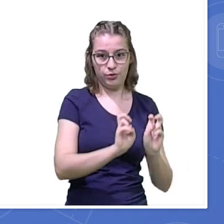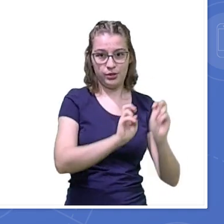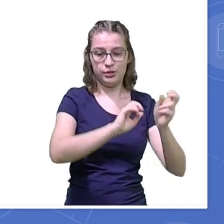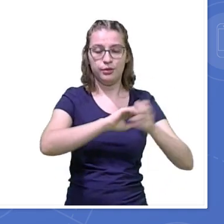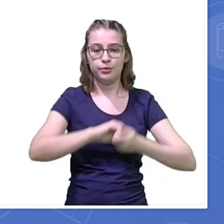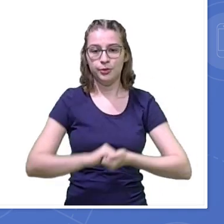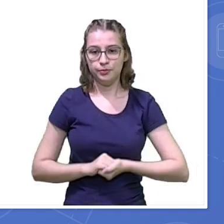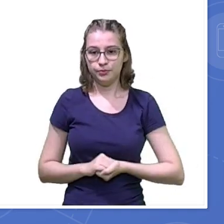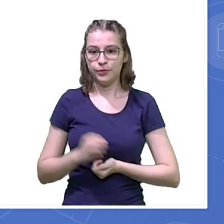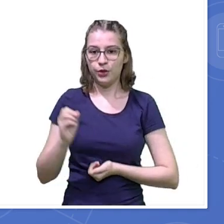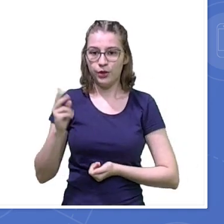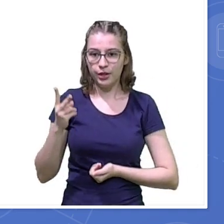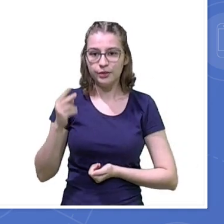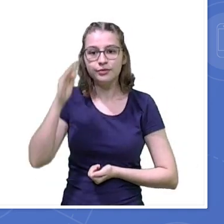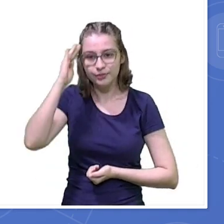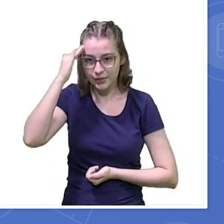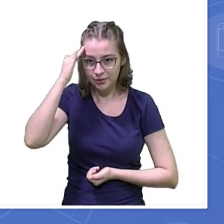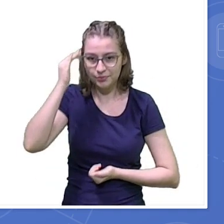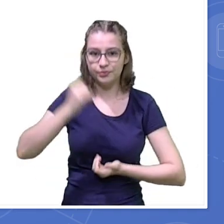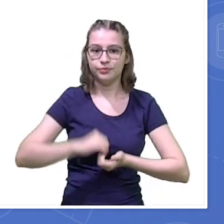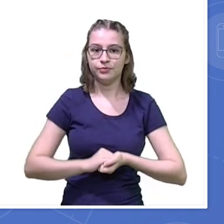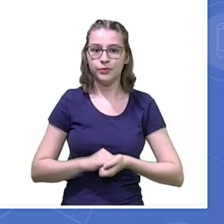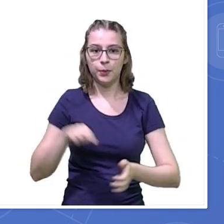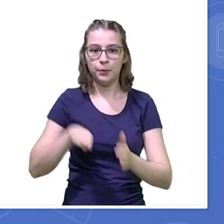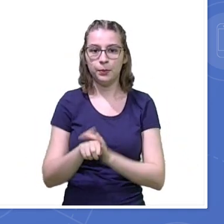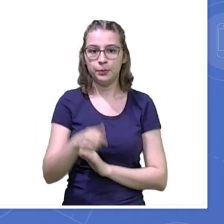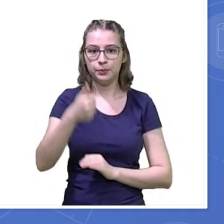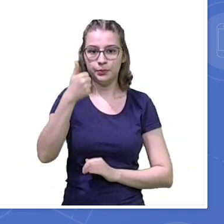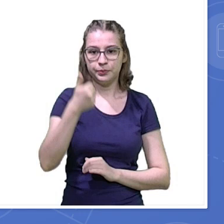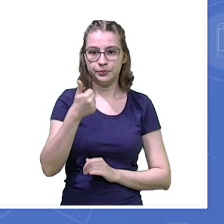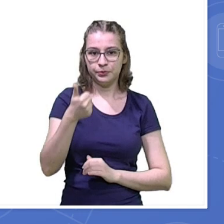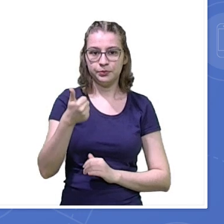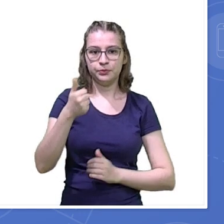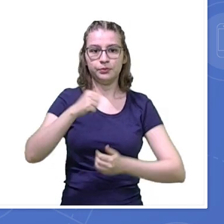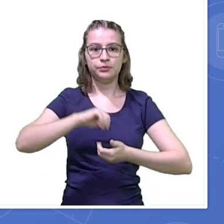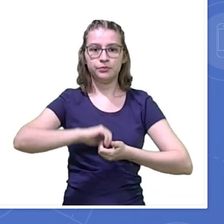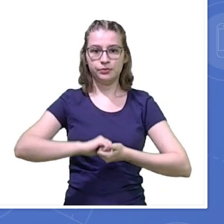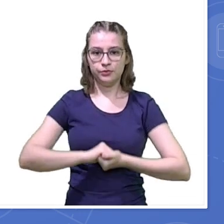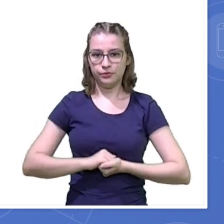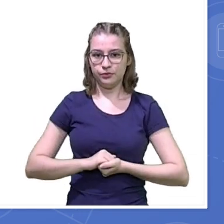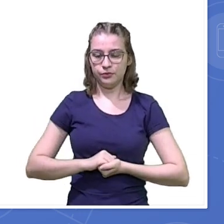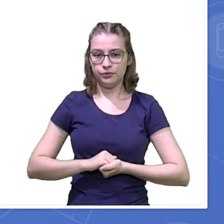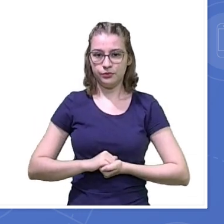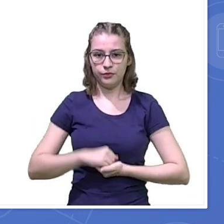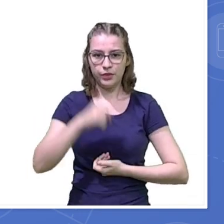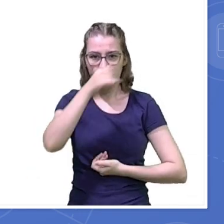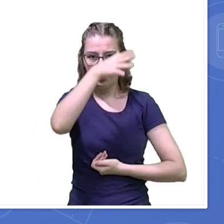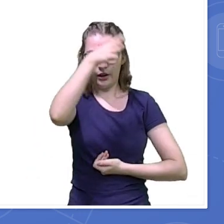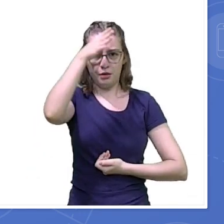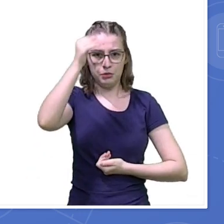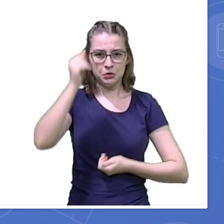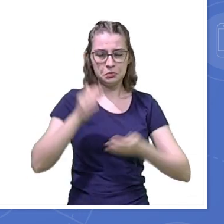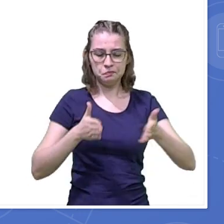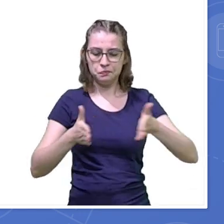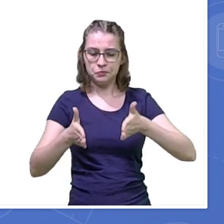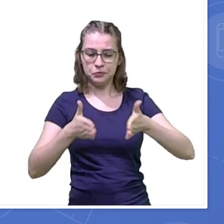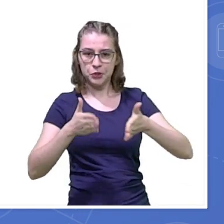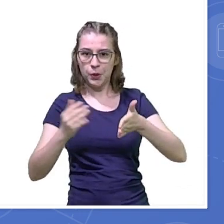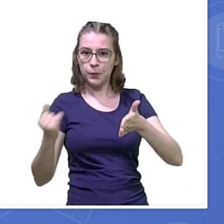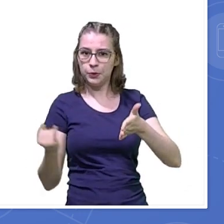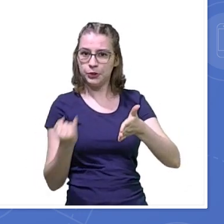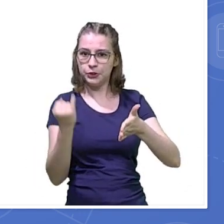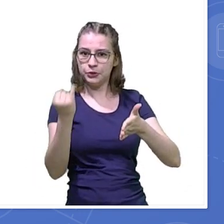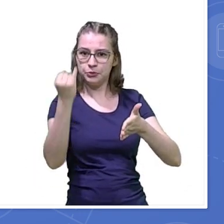tema, ok? Vamos para a primeira questão, então? Primeira questão lá da Mackenzie. A Amazônia viveu o sonho transitório